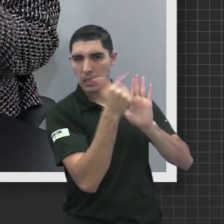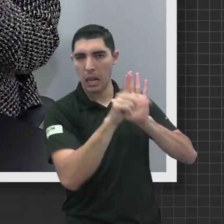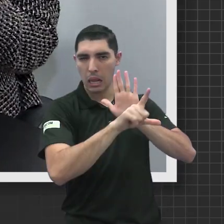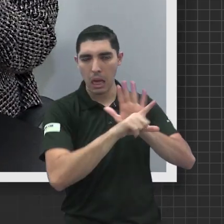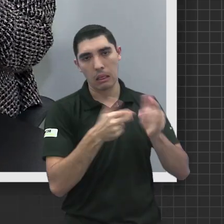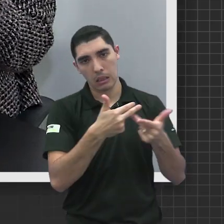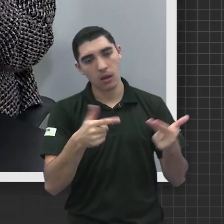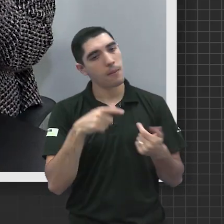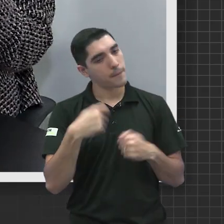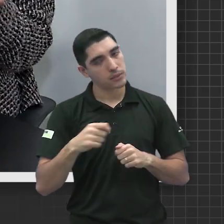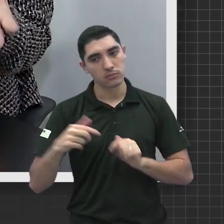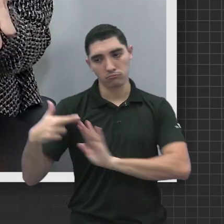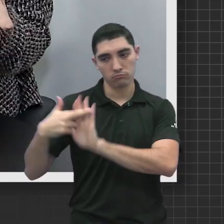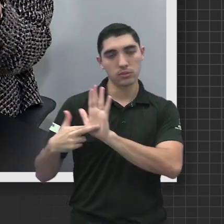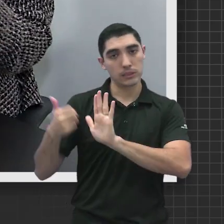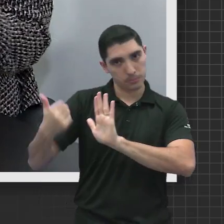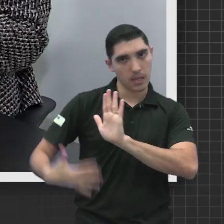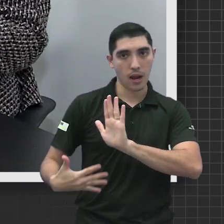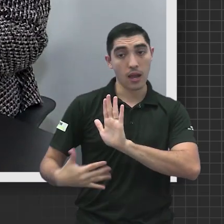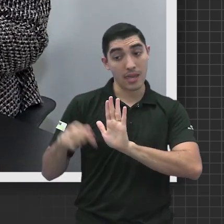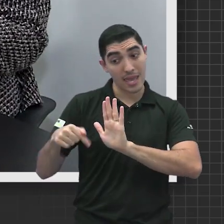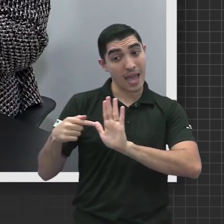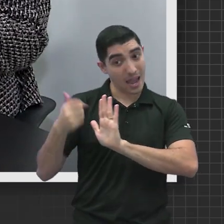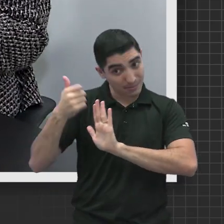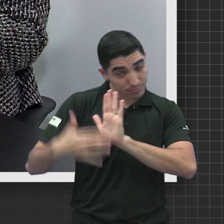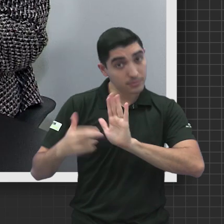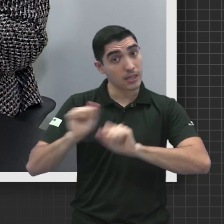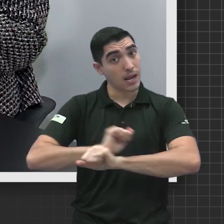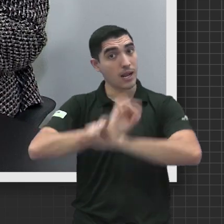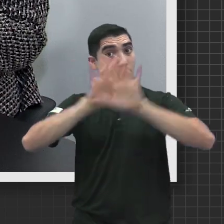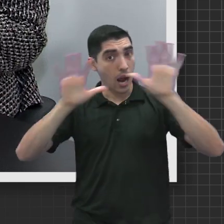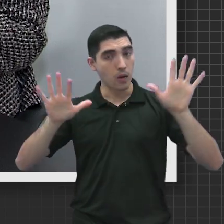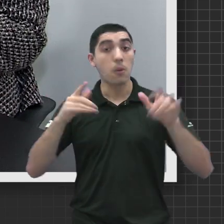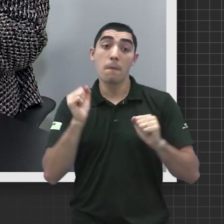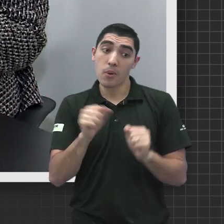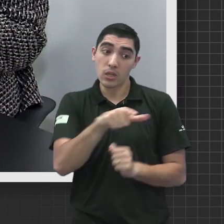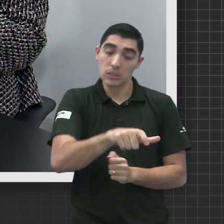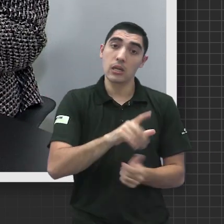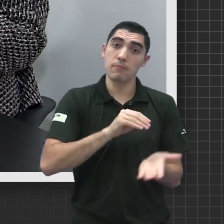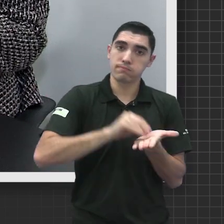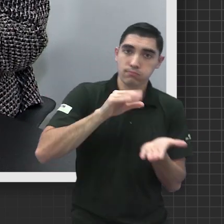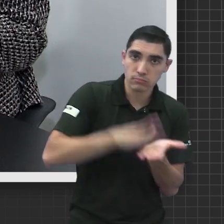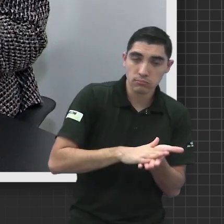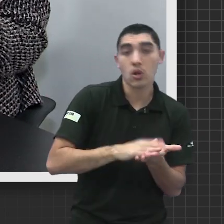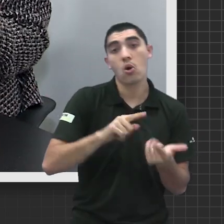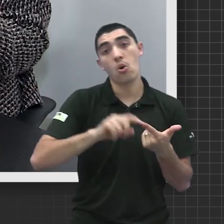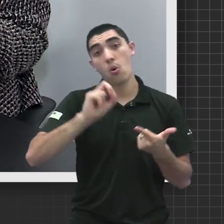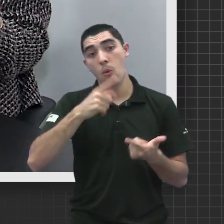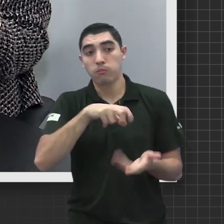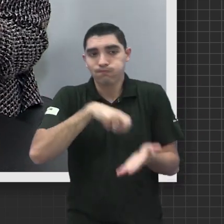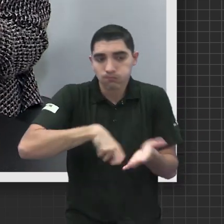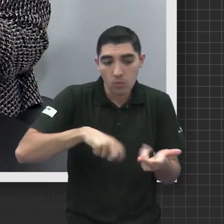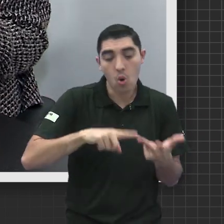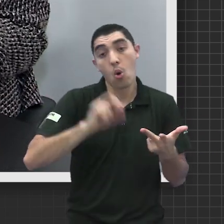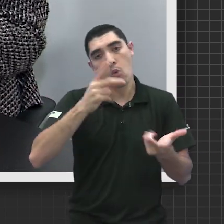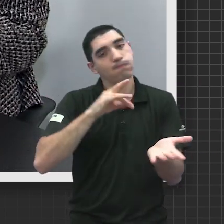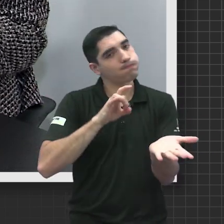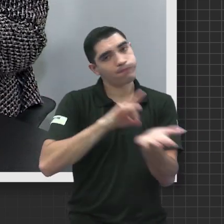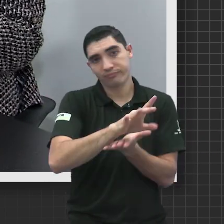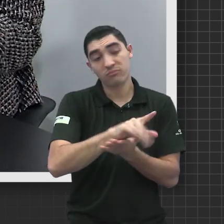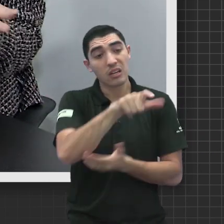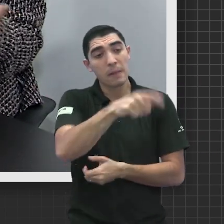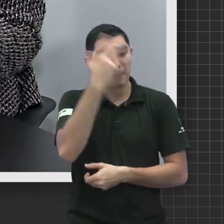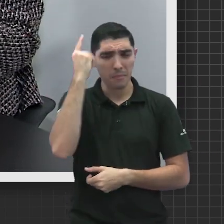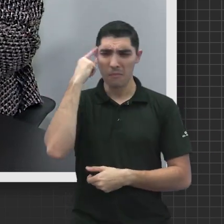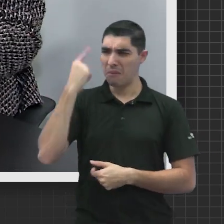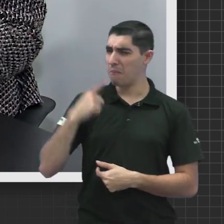lei. Então, a gente tem que tomar muito cuidado porque realmente pode ser uma advertência, uma suspensão ou, por fim, uma justa causa por algo